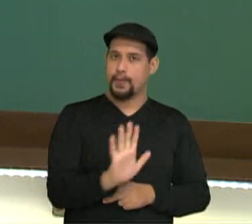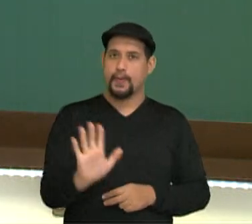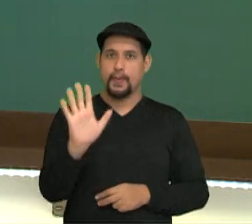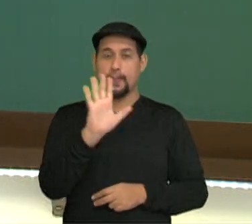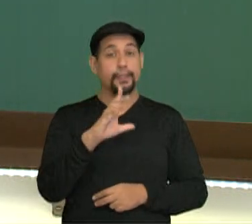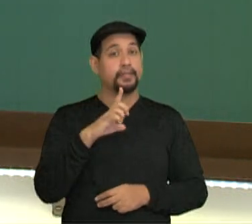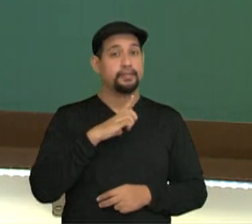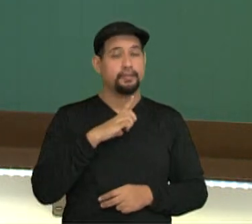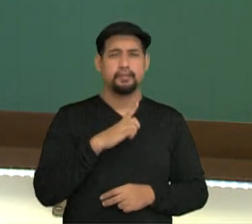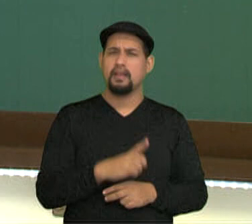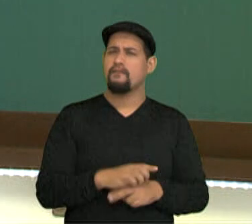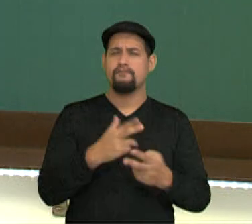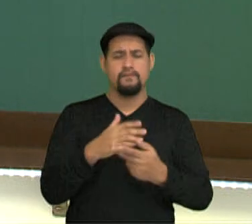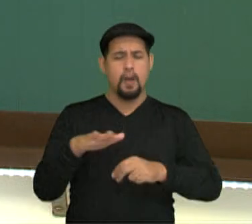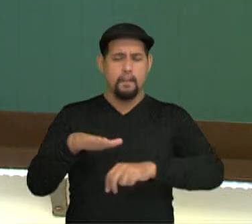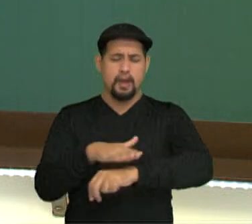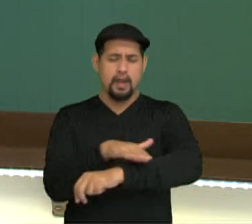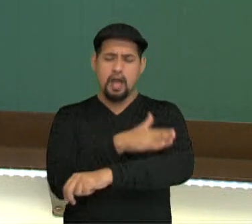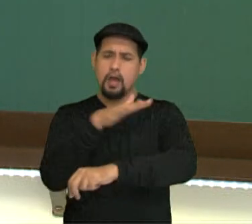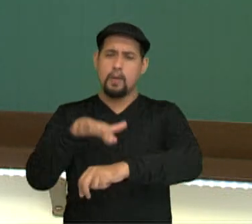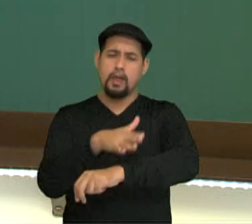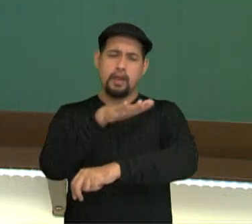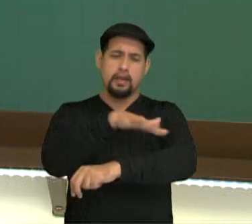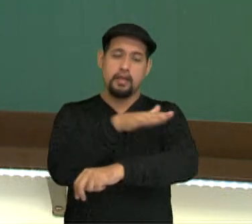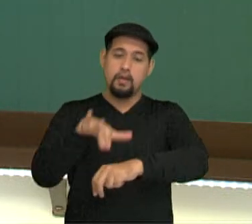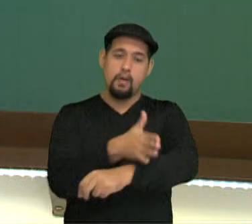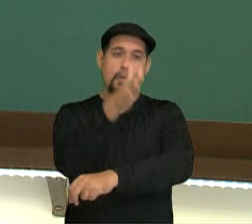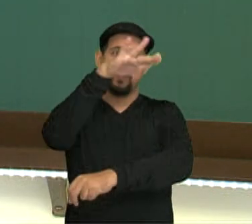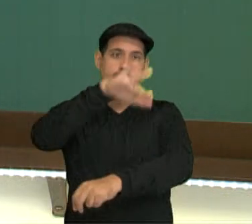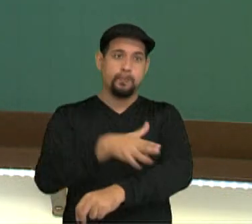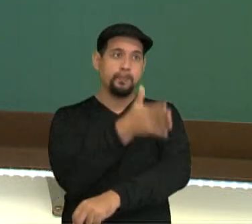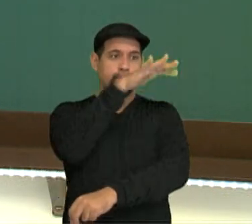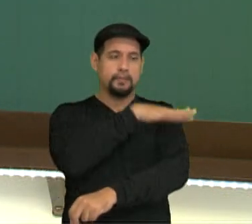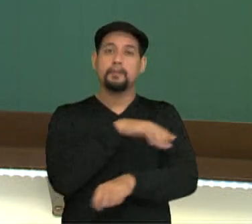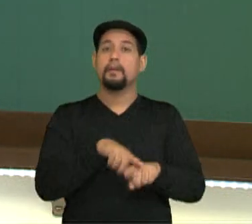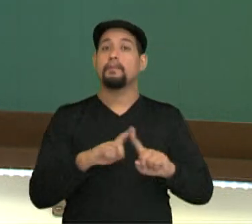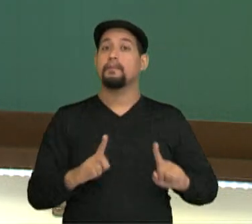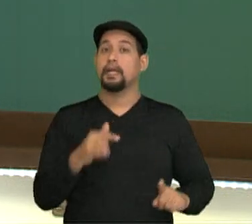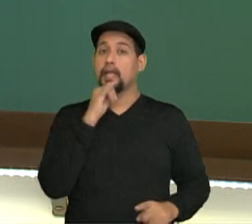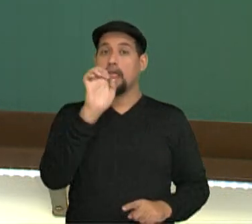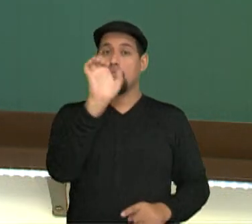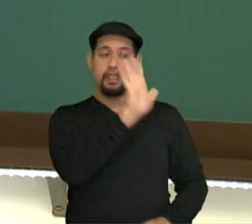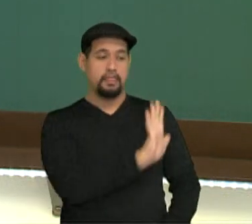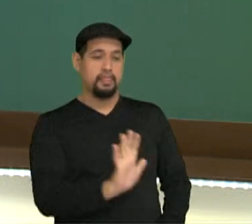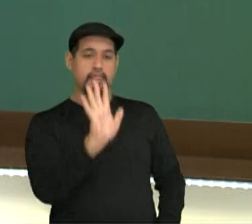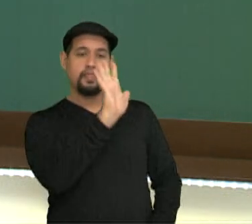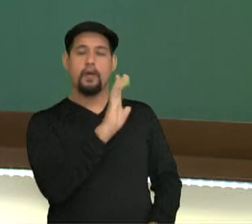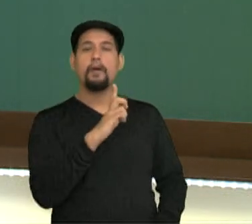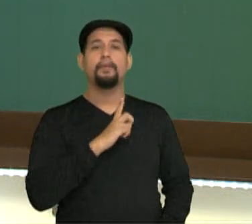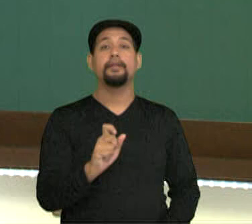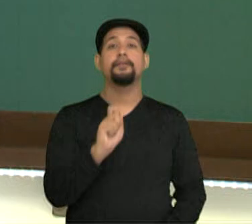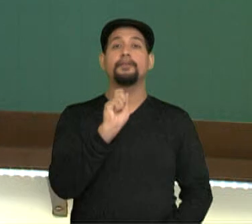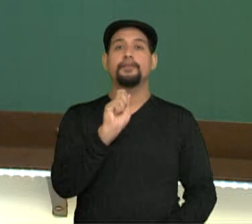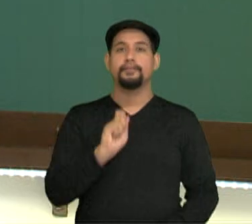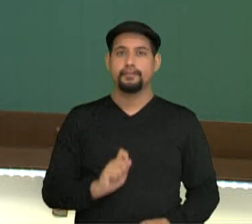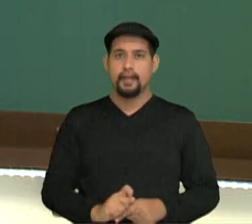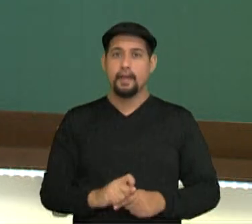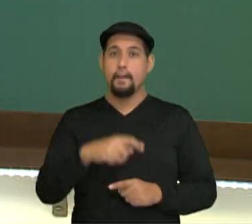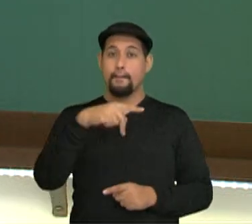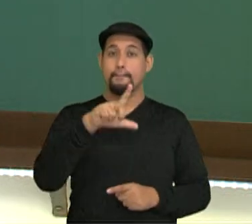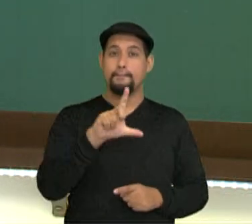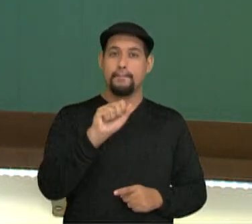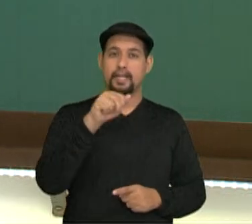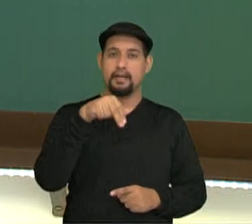temos planaltos, planícies e montanhas, mas que predominantemente no continente europeu nós temos as